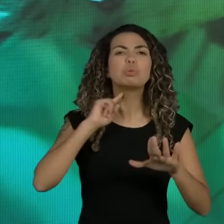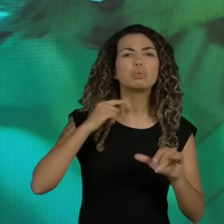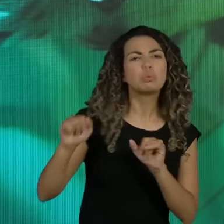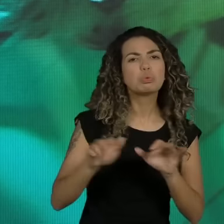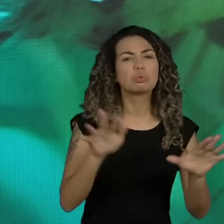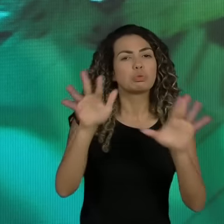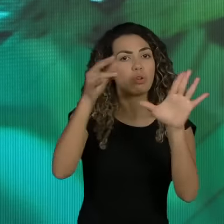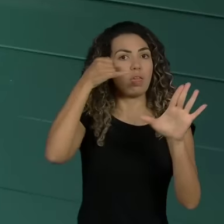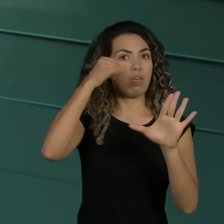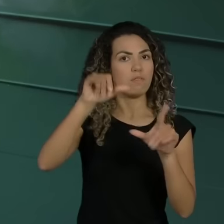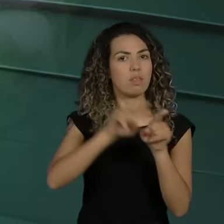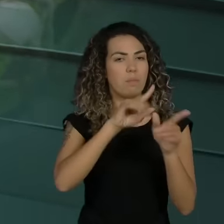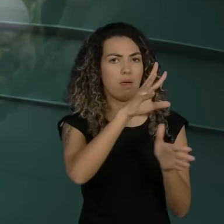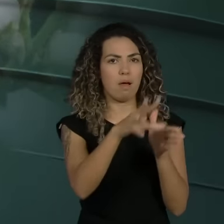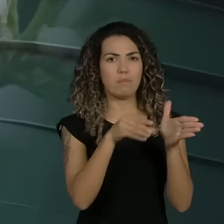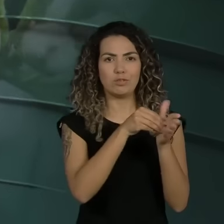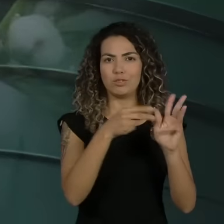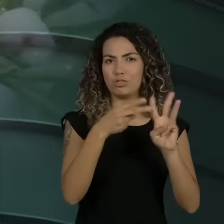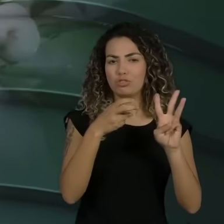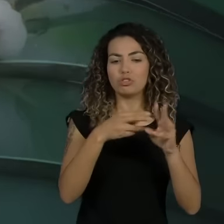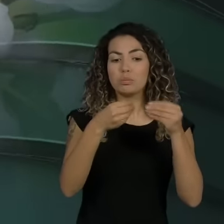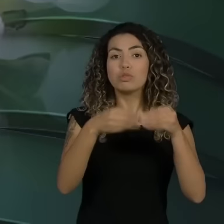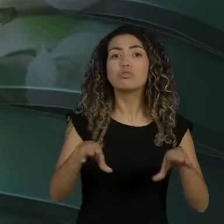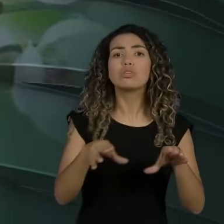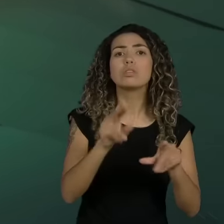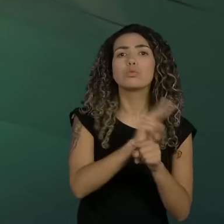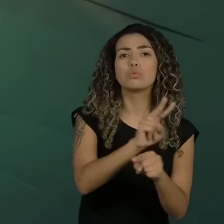na Amazônia.